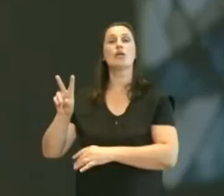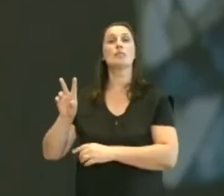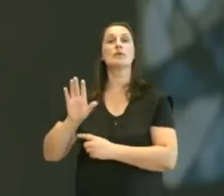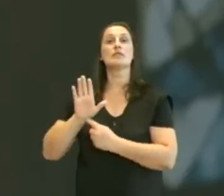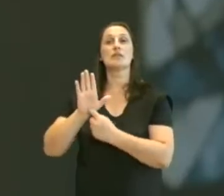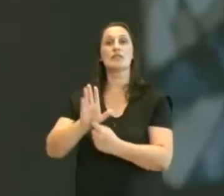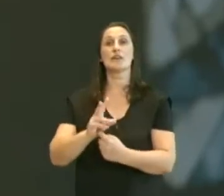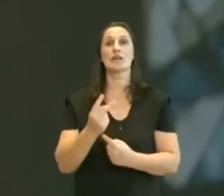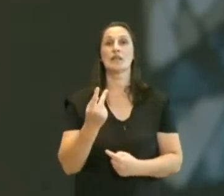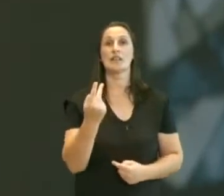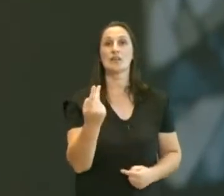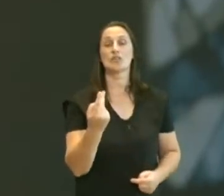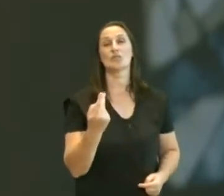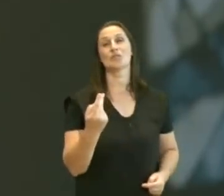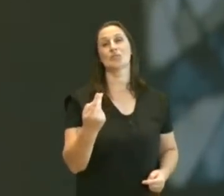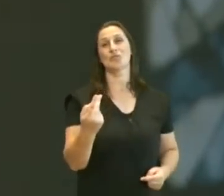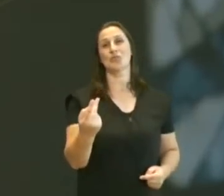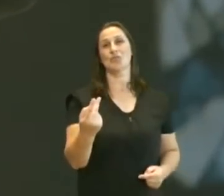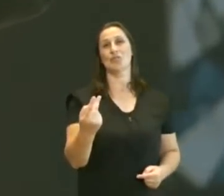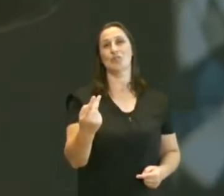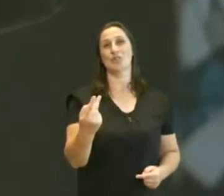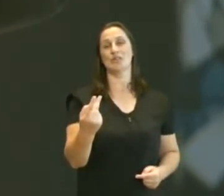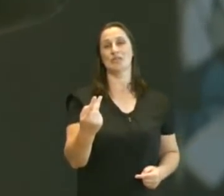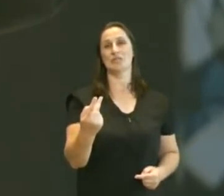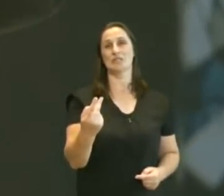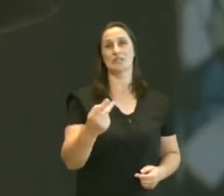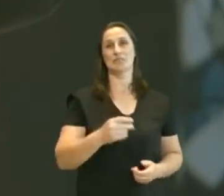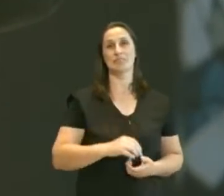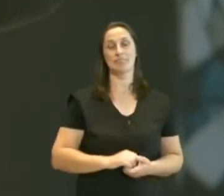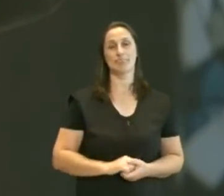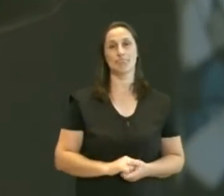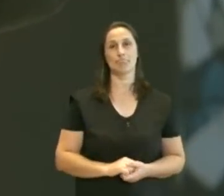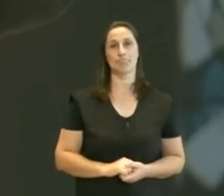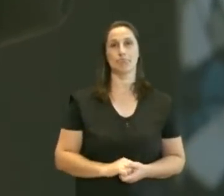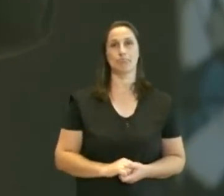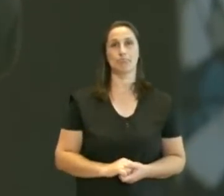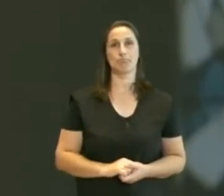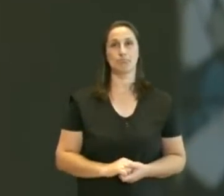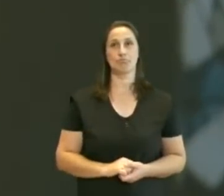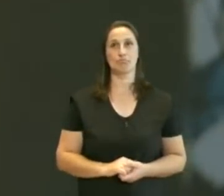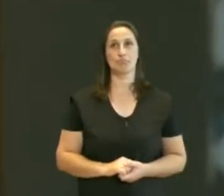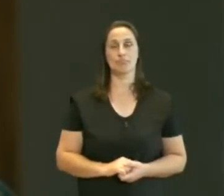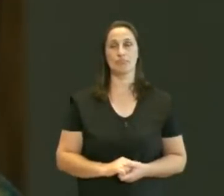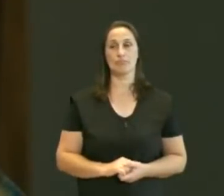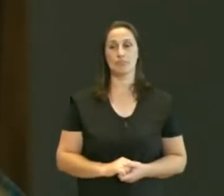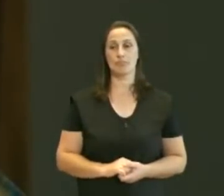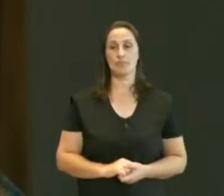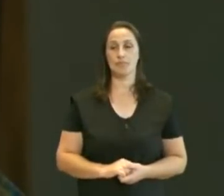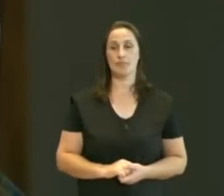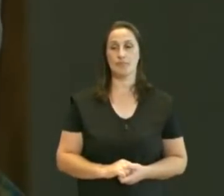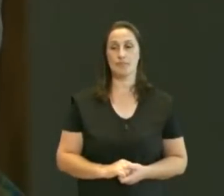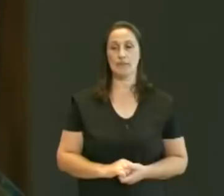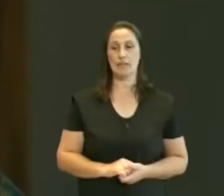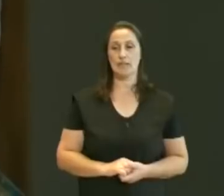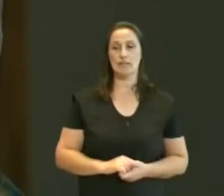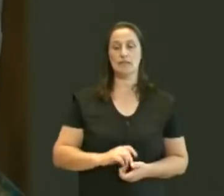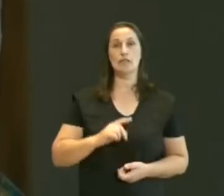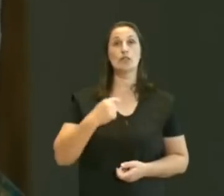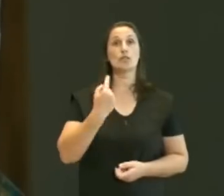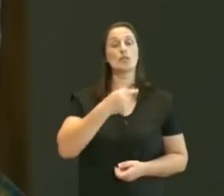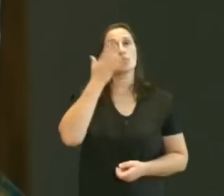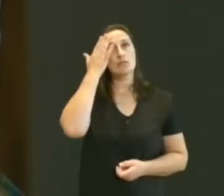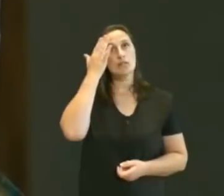dois dos menos conhecidos deles. A gente sabe de Cleopas só por